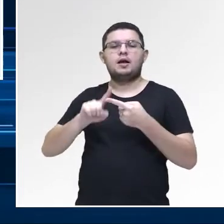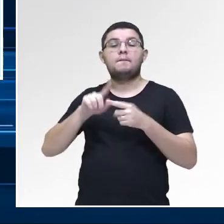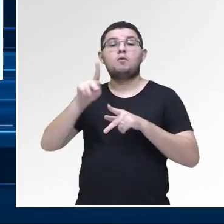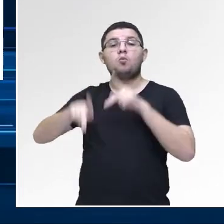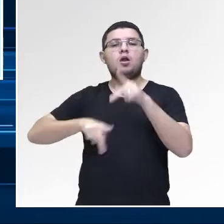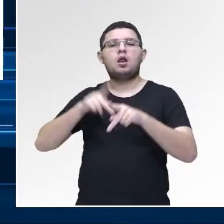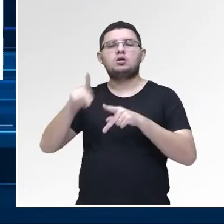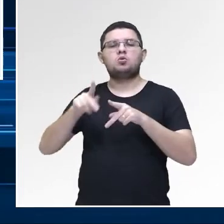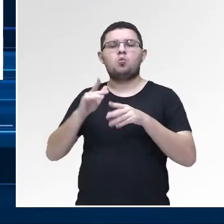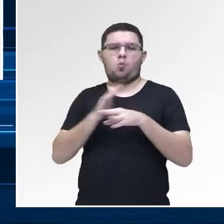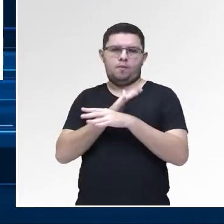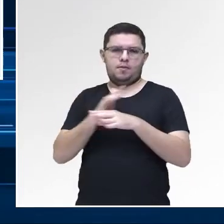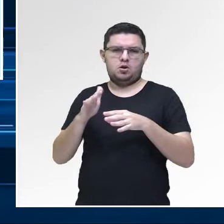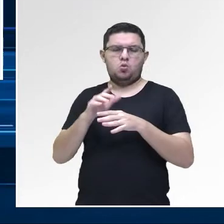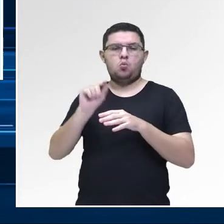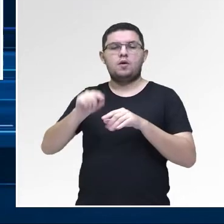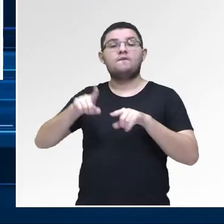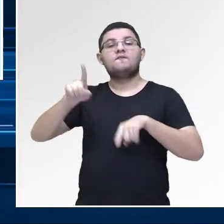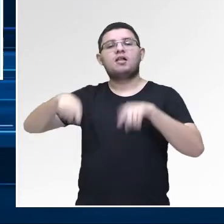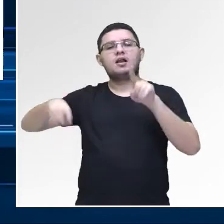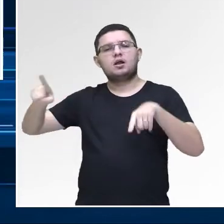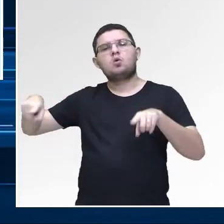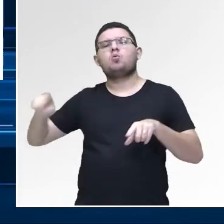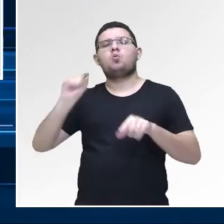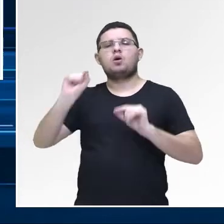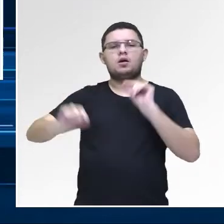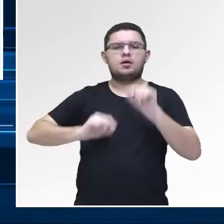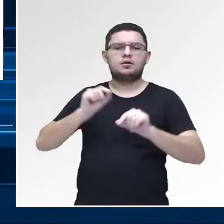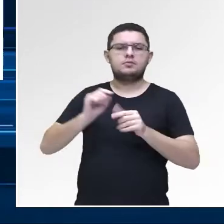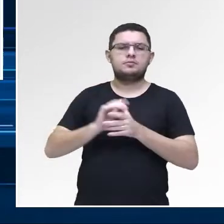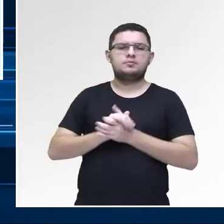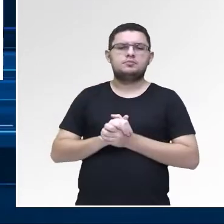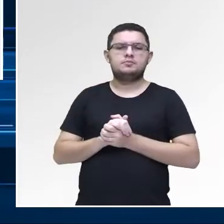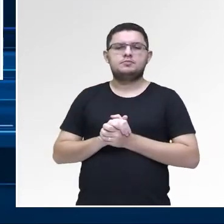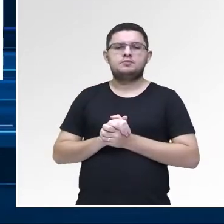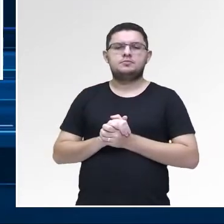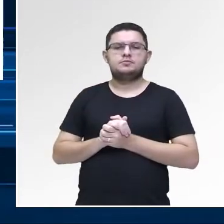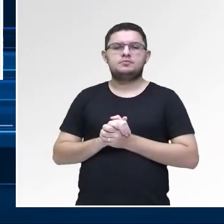urbana, que varia de 60% até